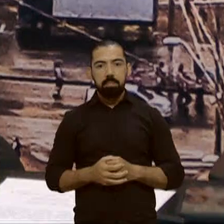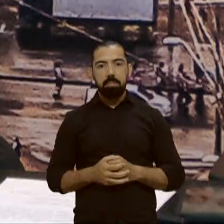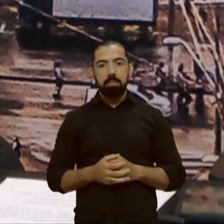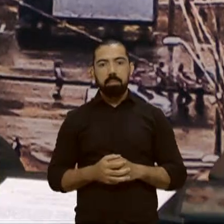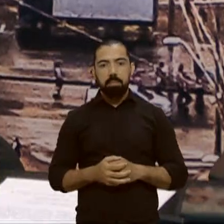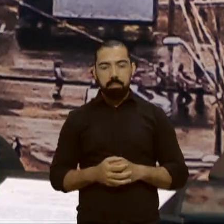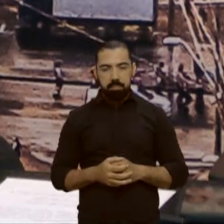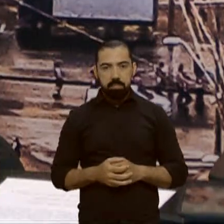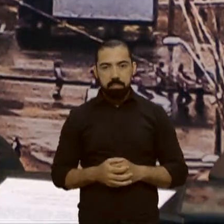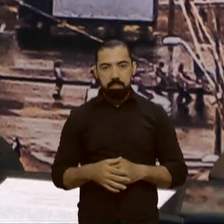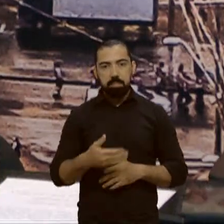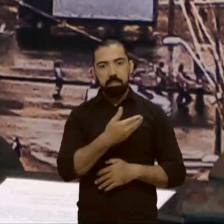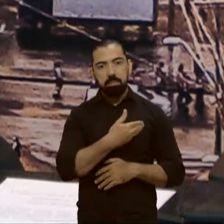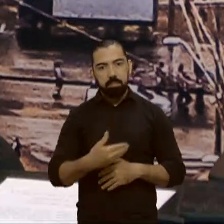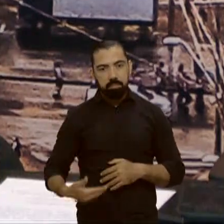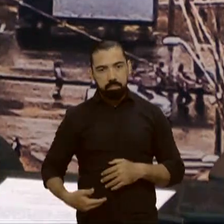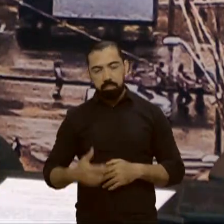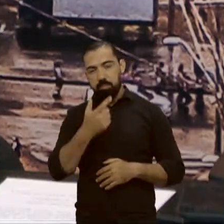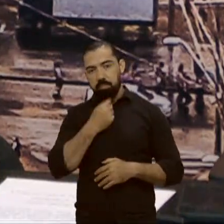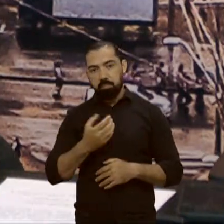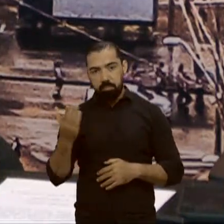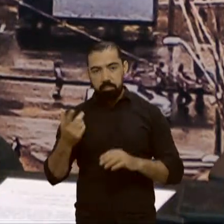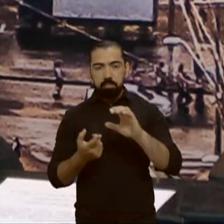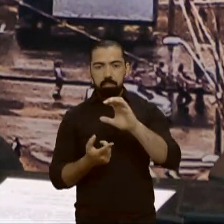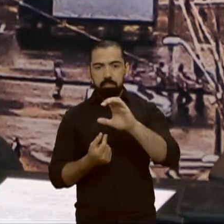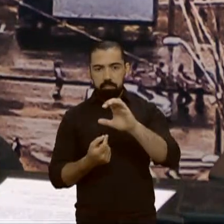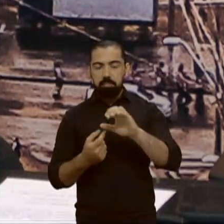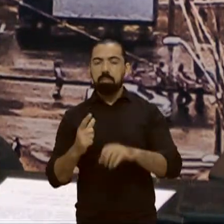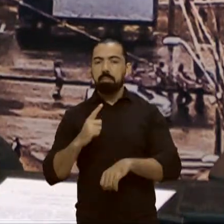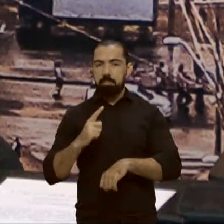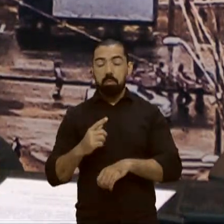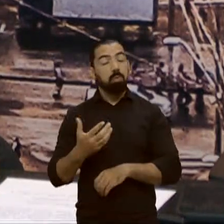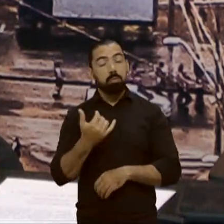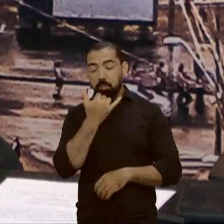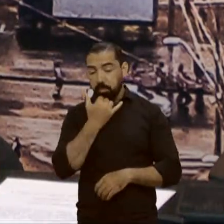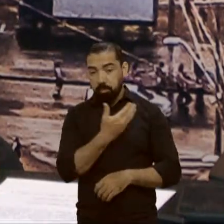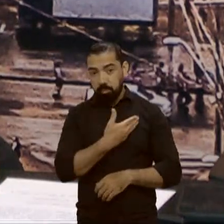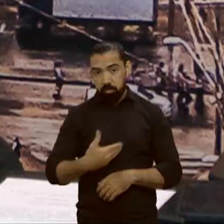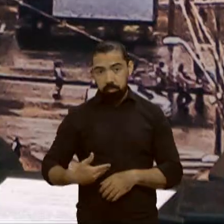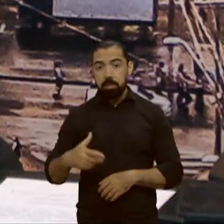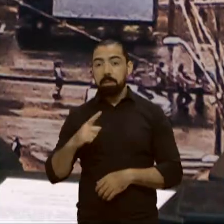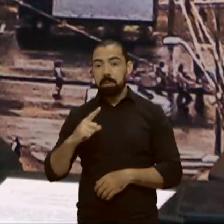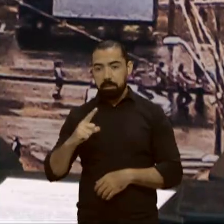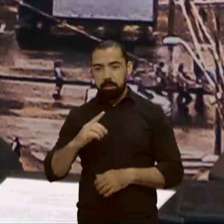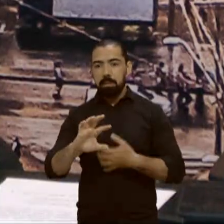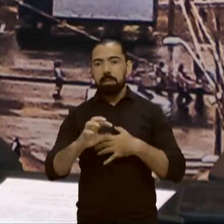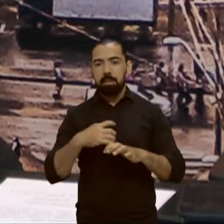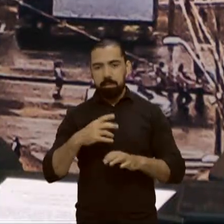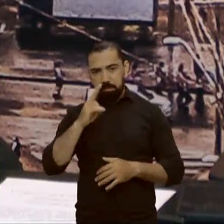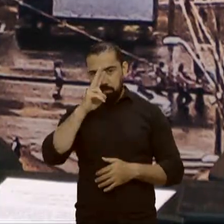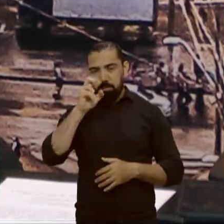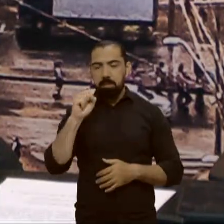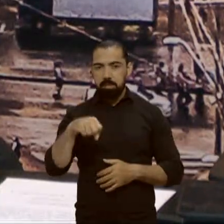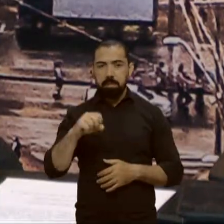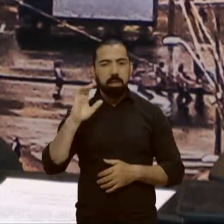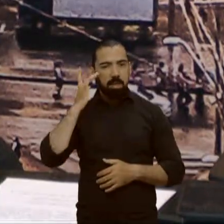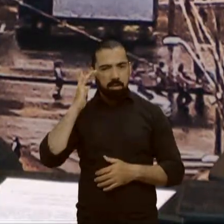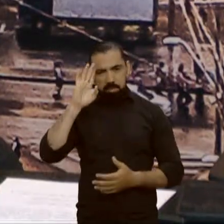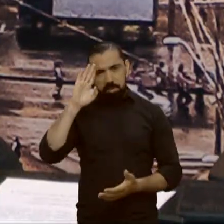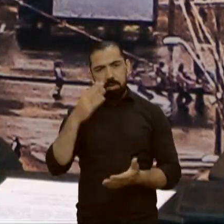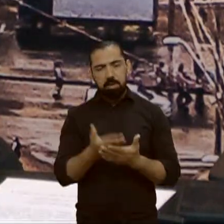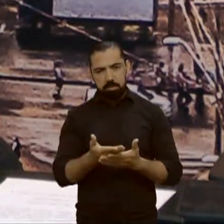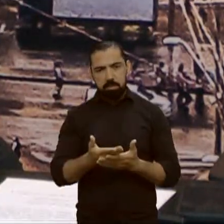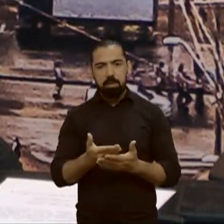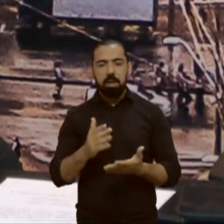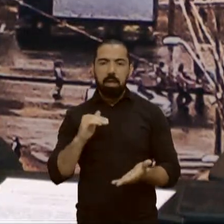O governador está tendo uma sensibilidade muito grande nesse sentido, e creio que até o final do ano, ou